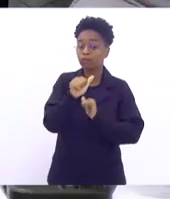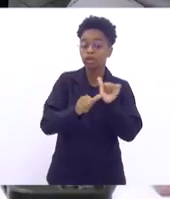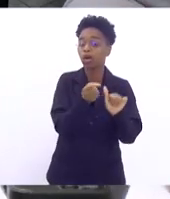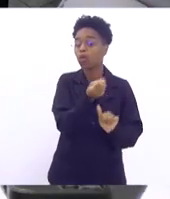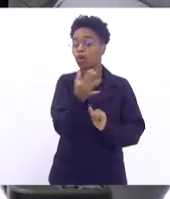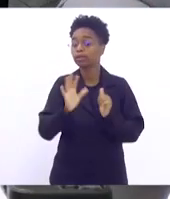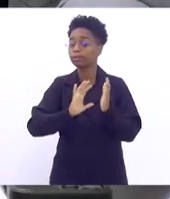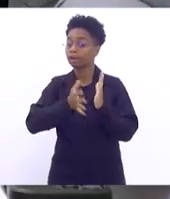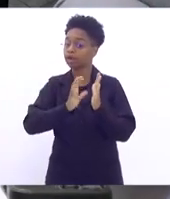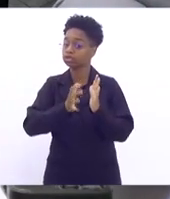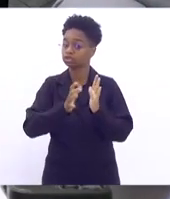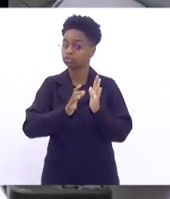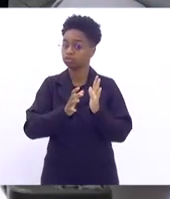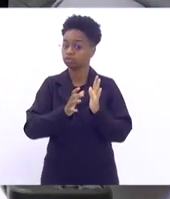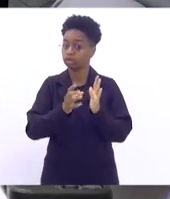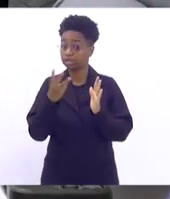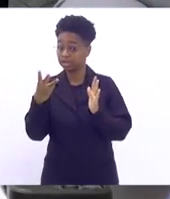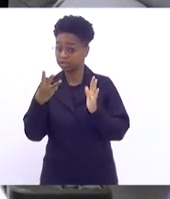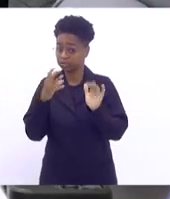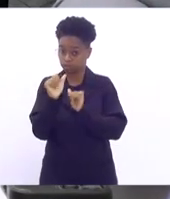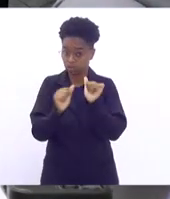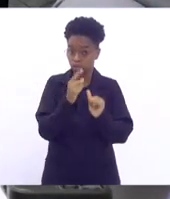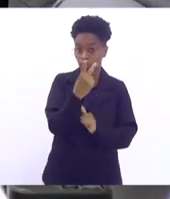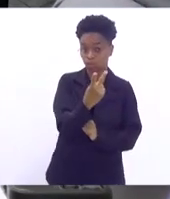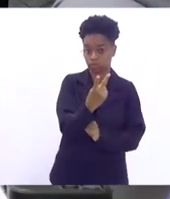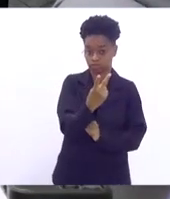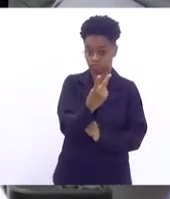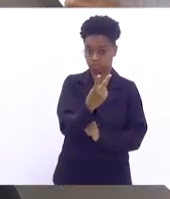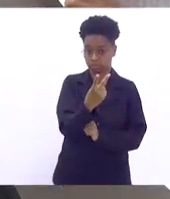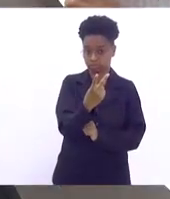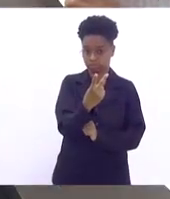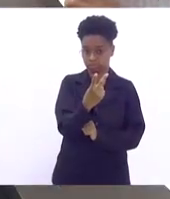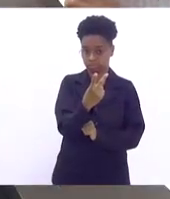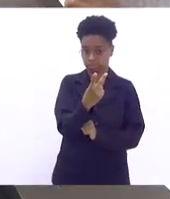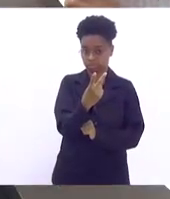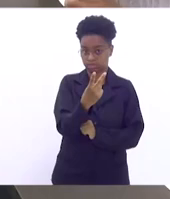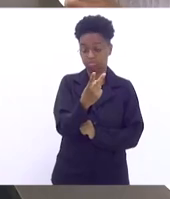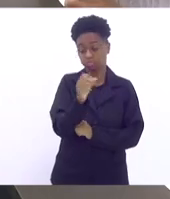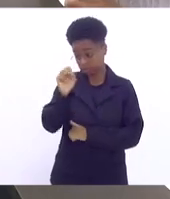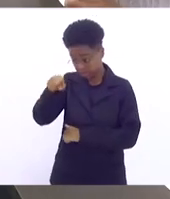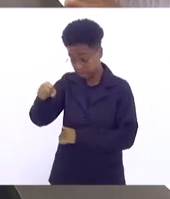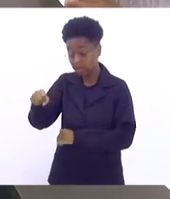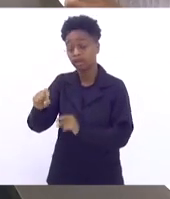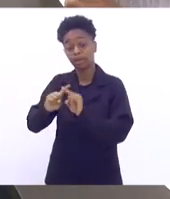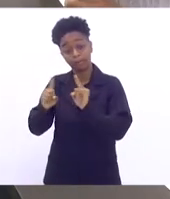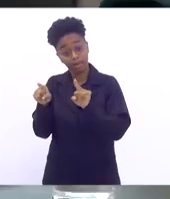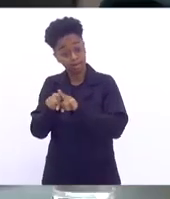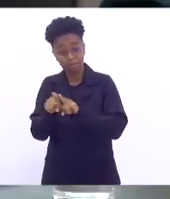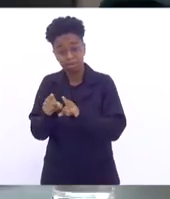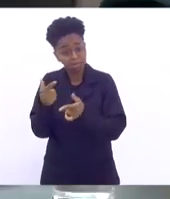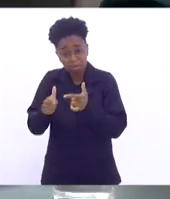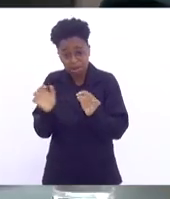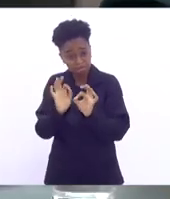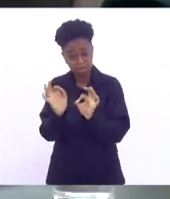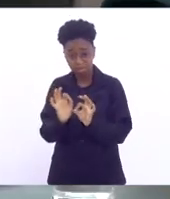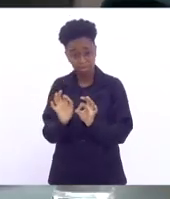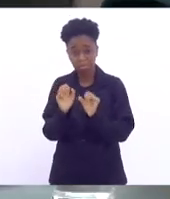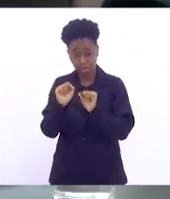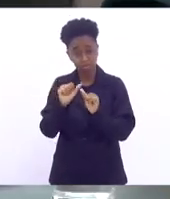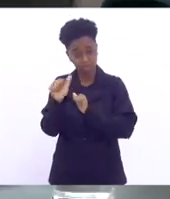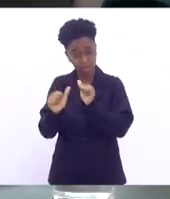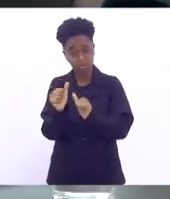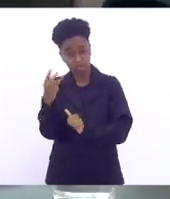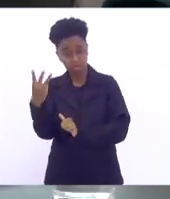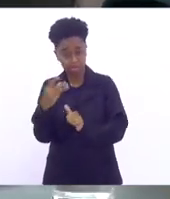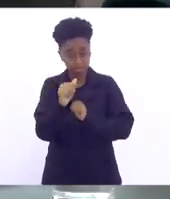partidos de três para dois é isso sem querer mas também eu não tenho problema nenhum de ser de três